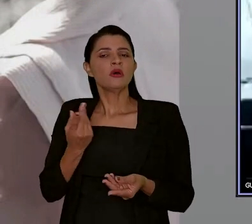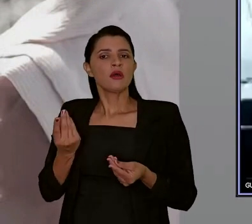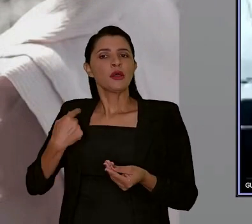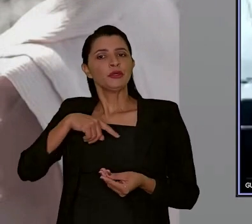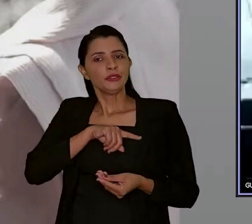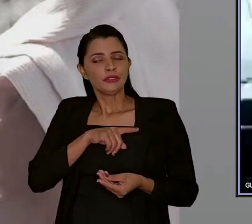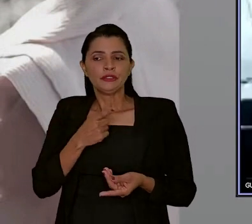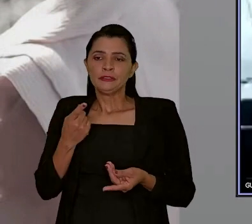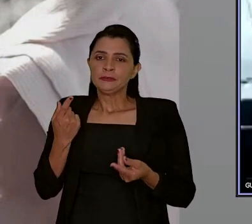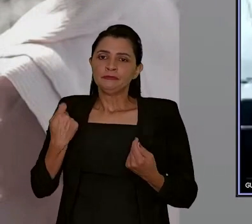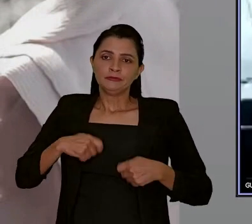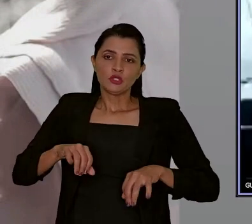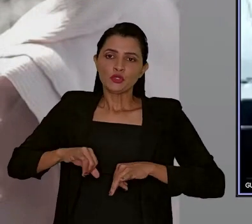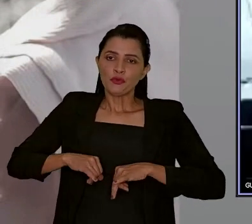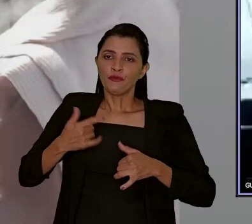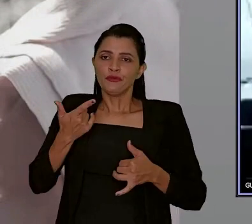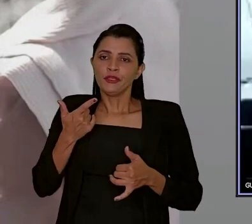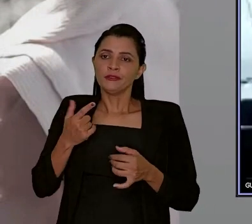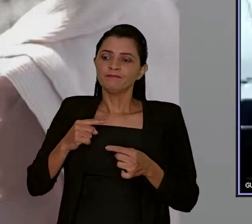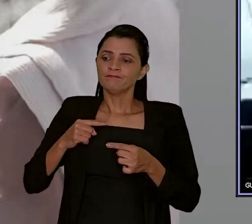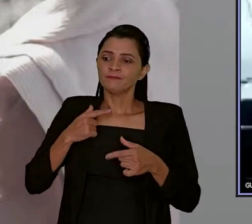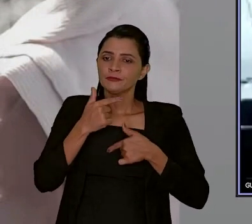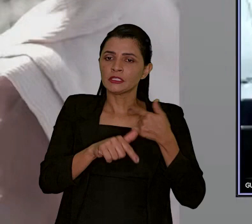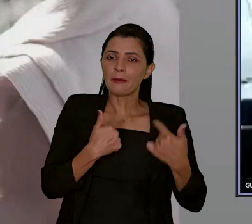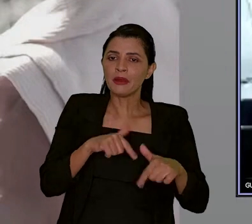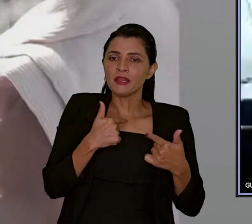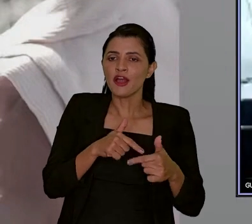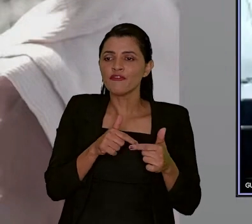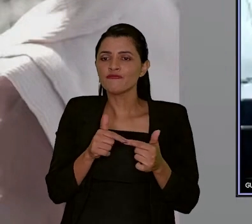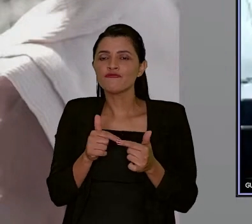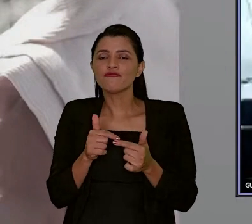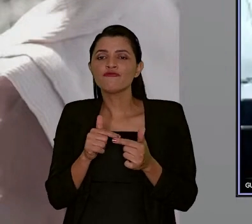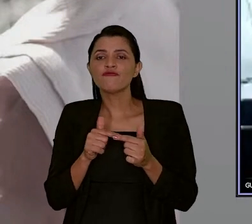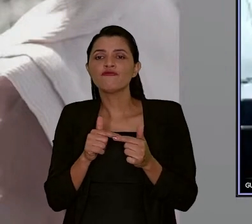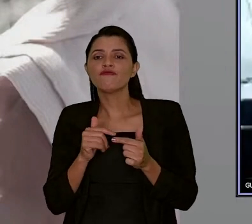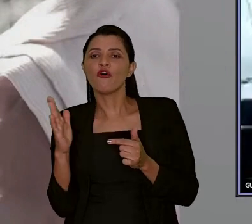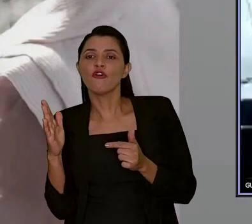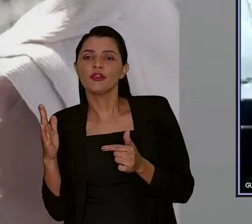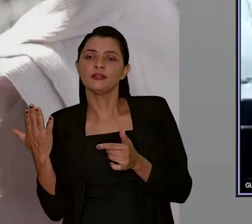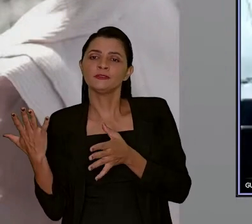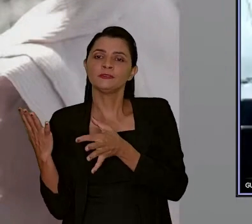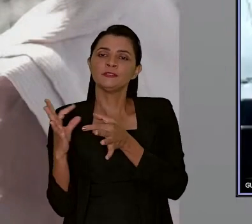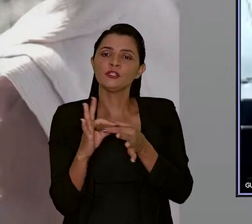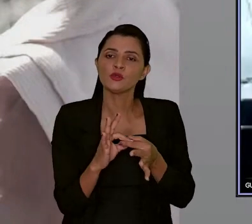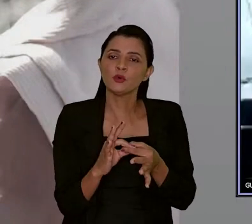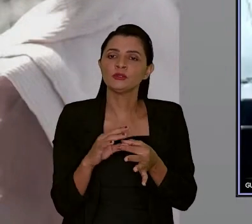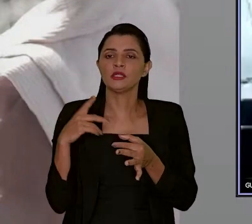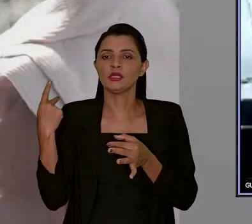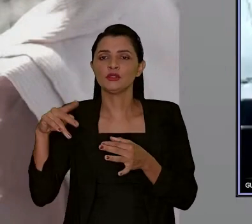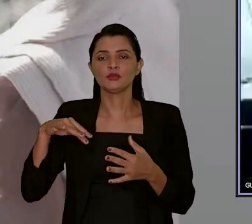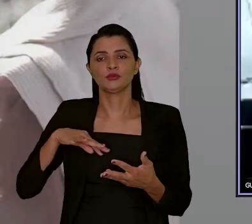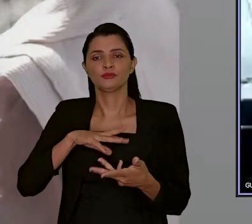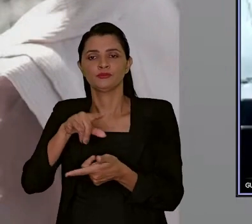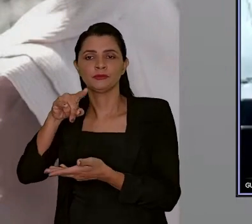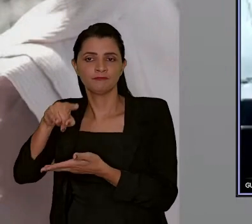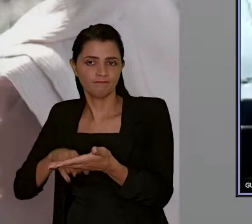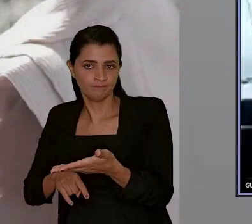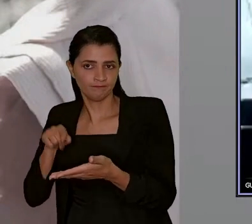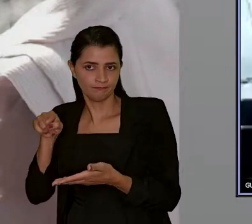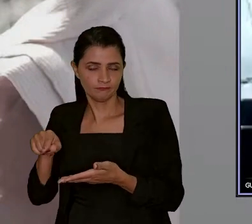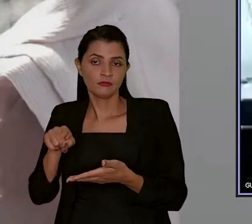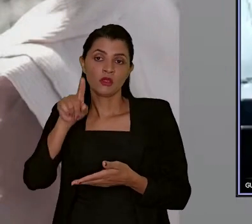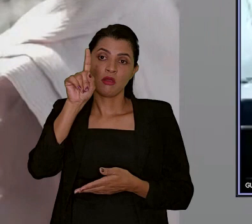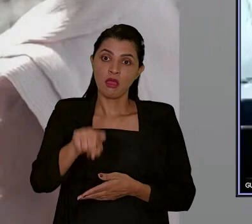da cooperação internacional. Então, essa é também uma característica importantíssima. Os conceitos, as